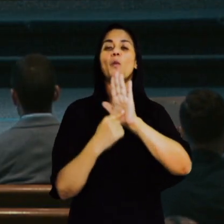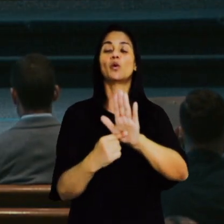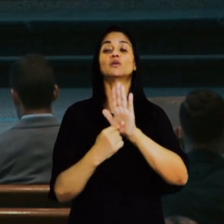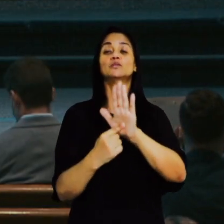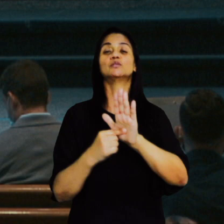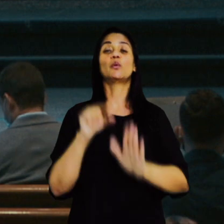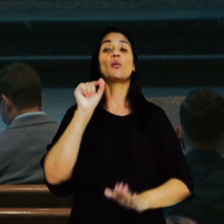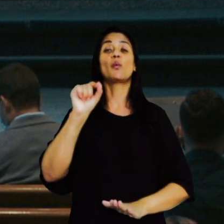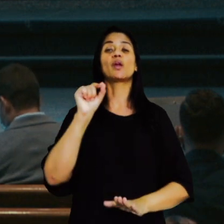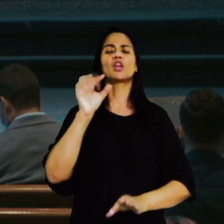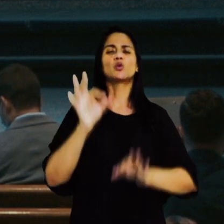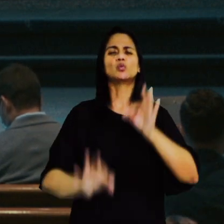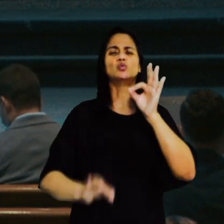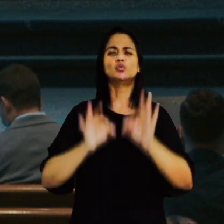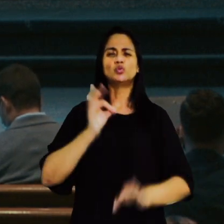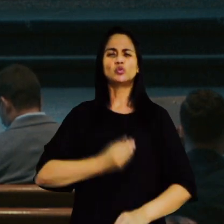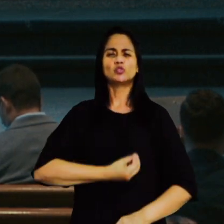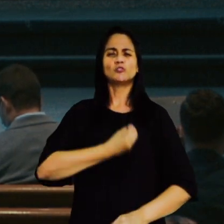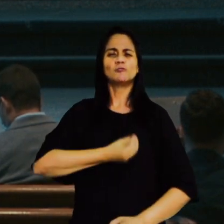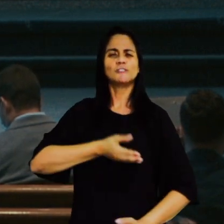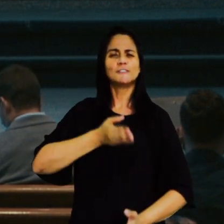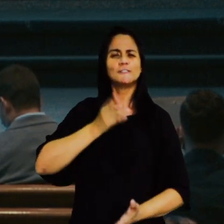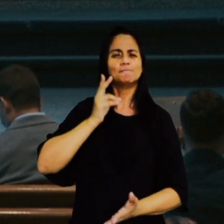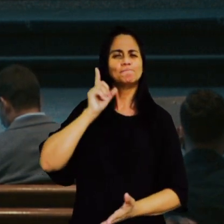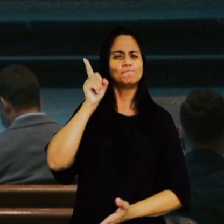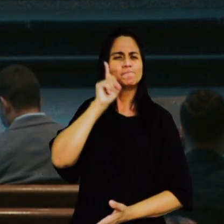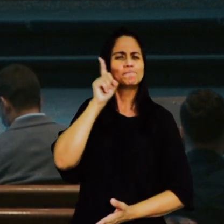viverá da fé.